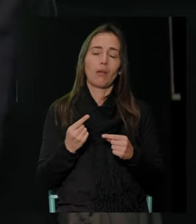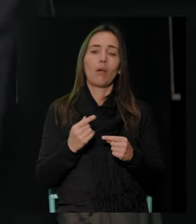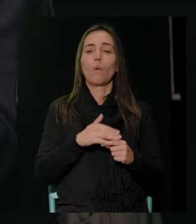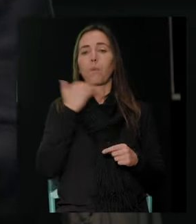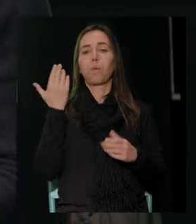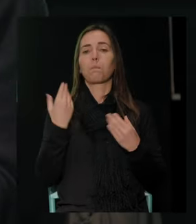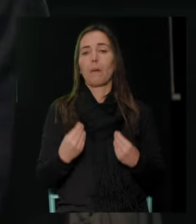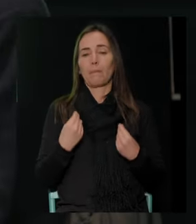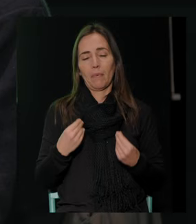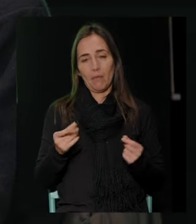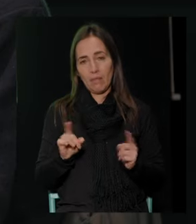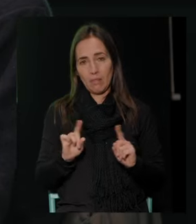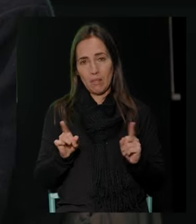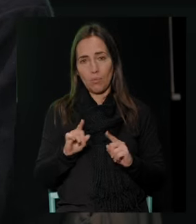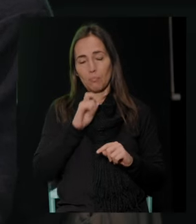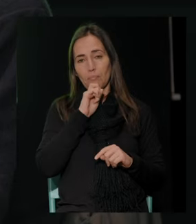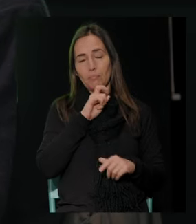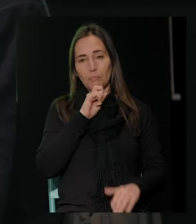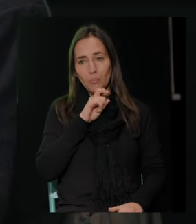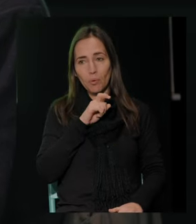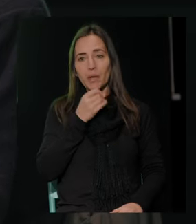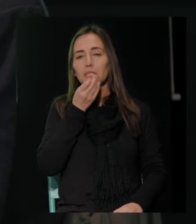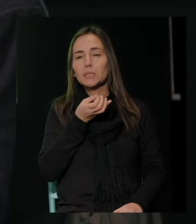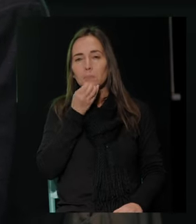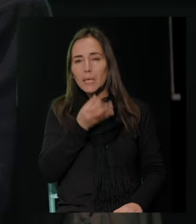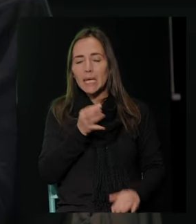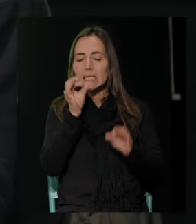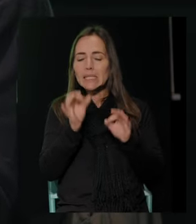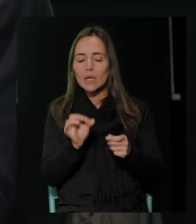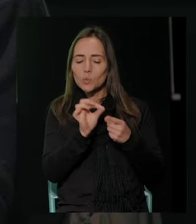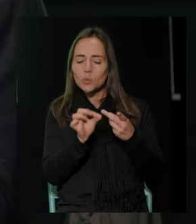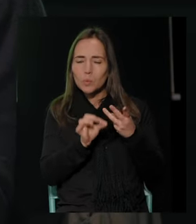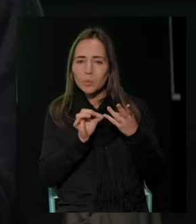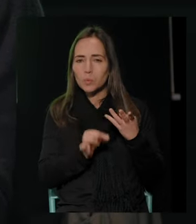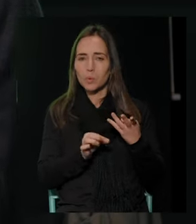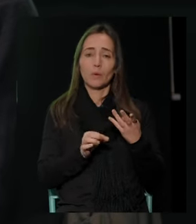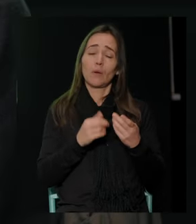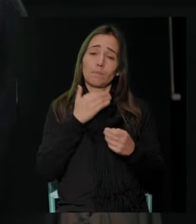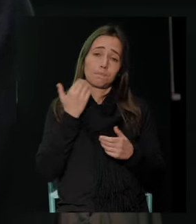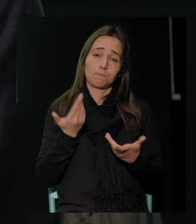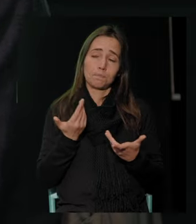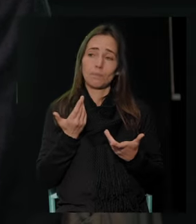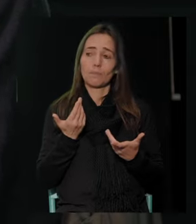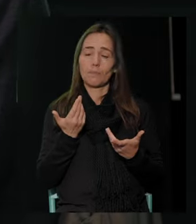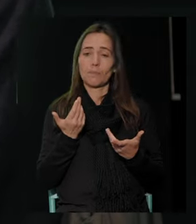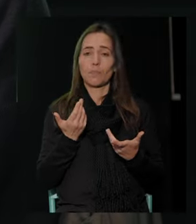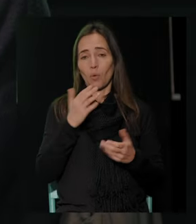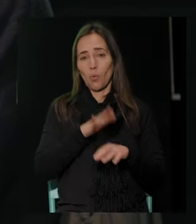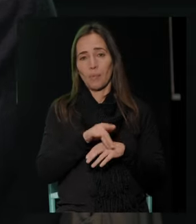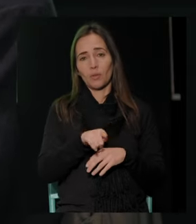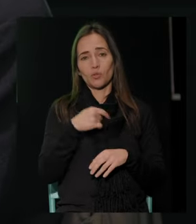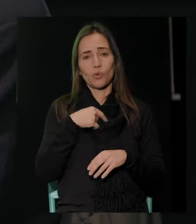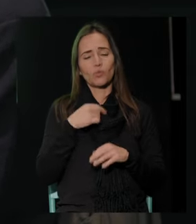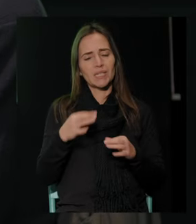não domino suficientemente as matérias para poder explicar exatamente aquilo que me pedem, não é? Por isso é que eu me